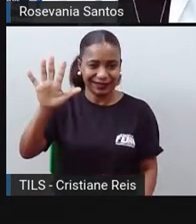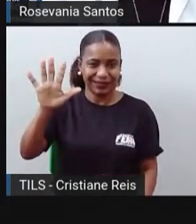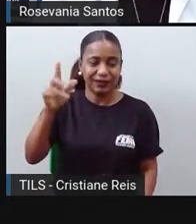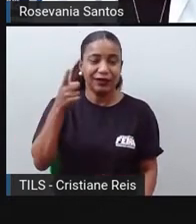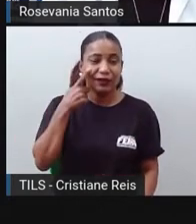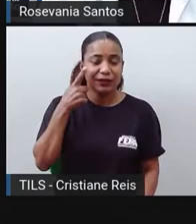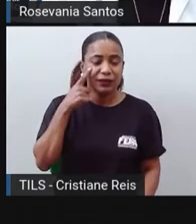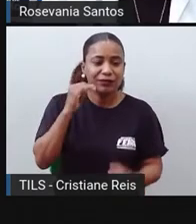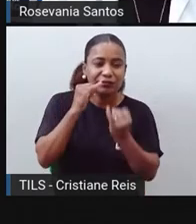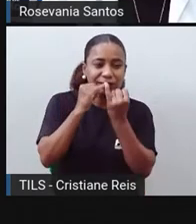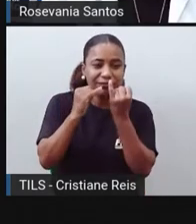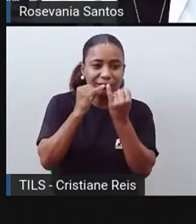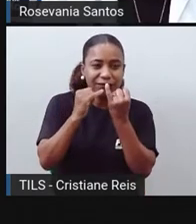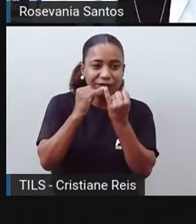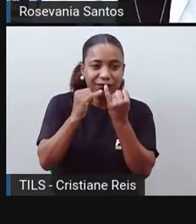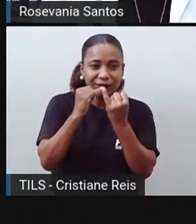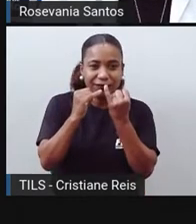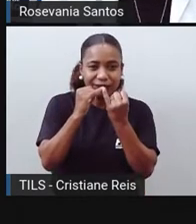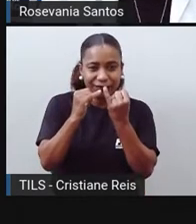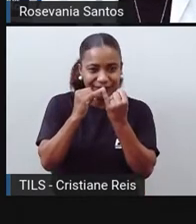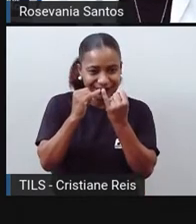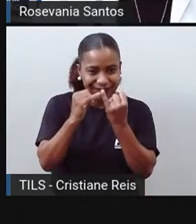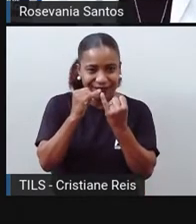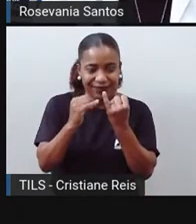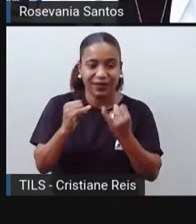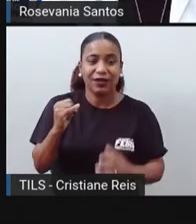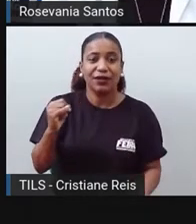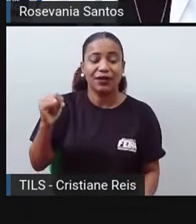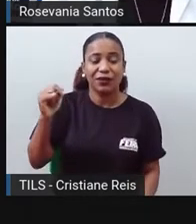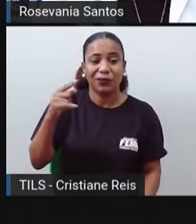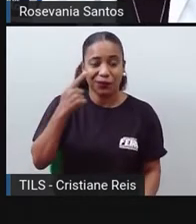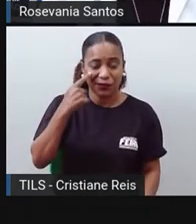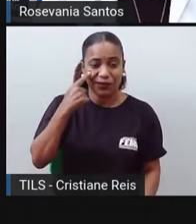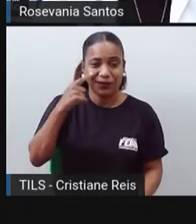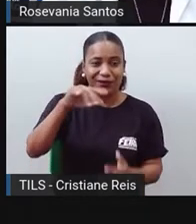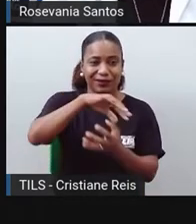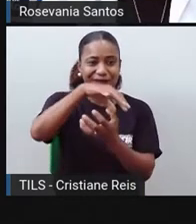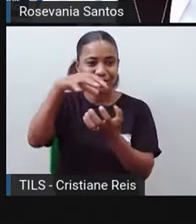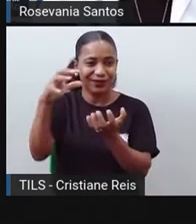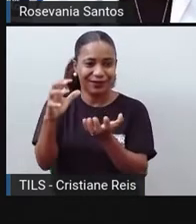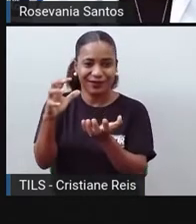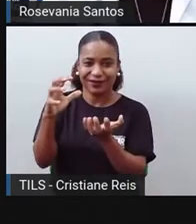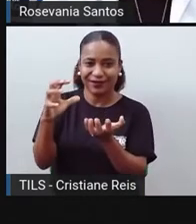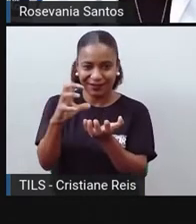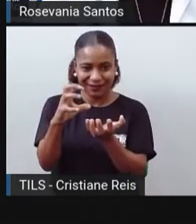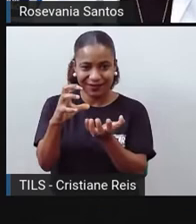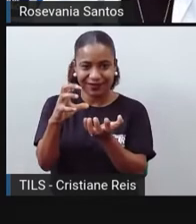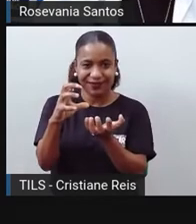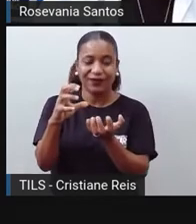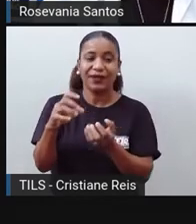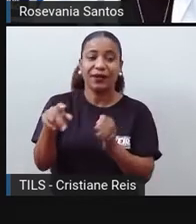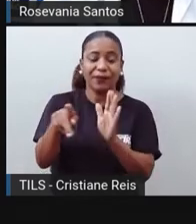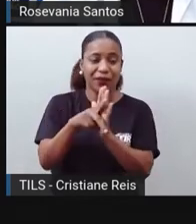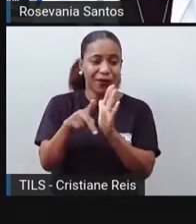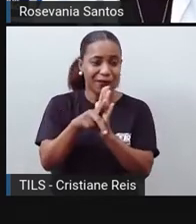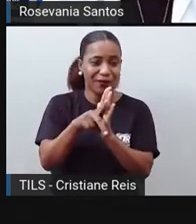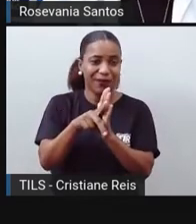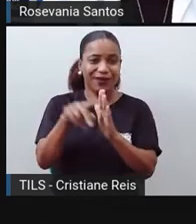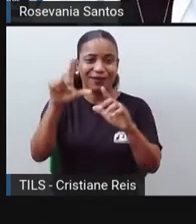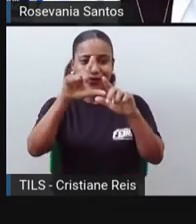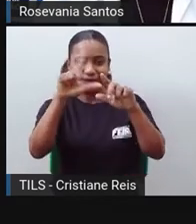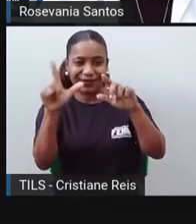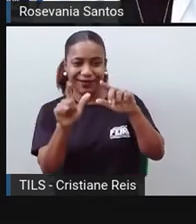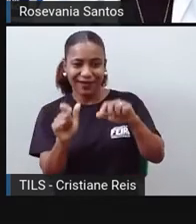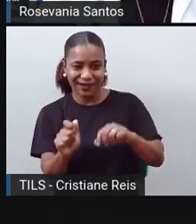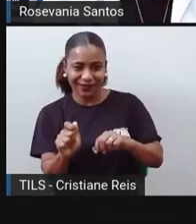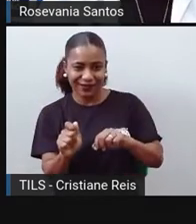pedacinho que a gente fala, né, do Oriente Médio, que está no continente africano. E você tem